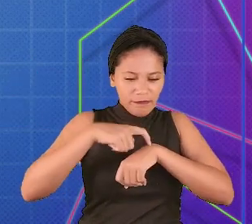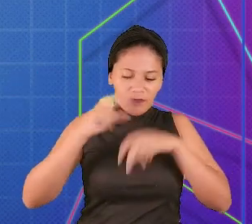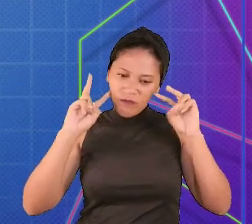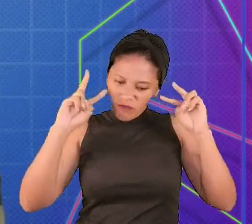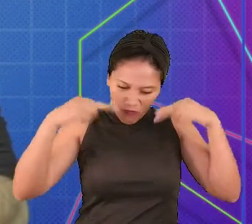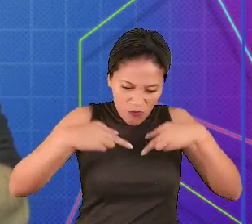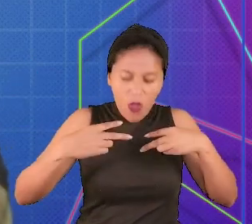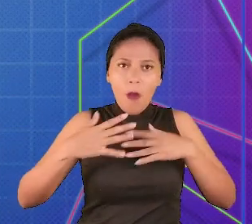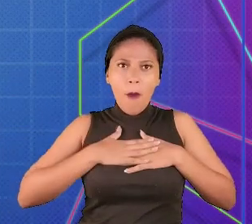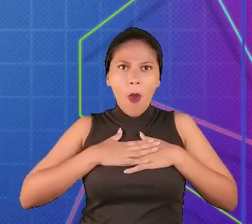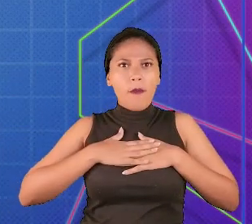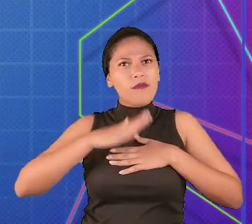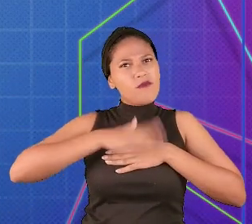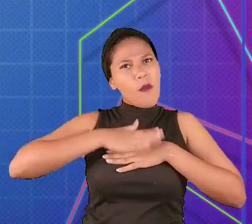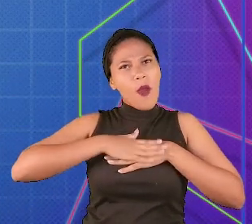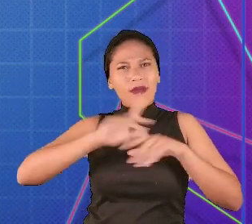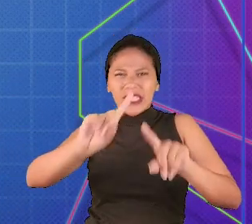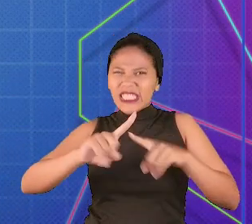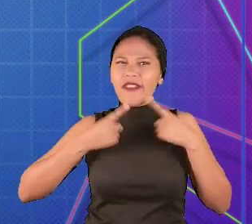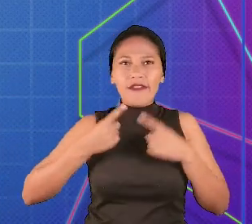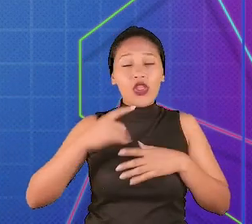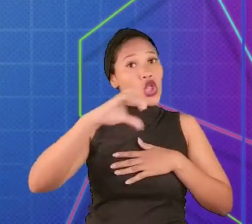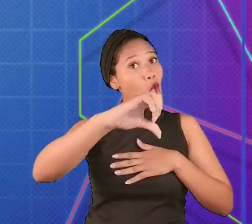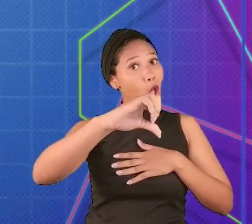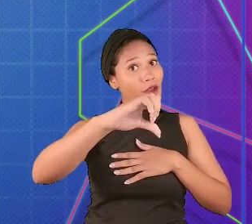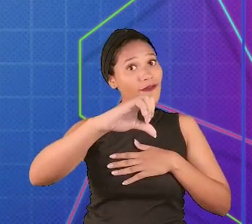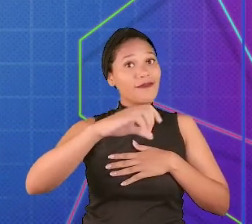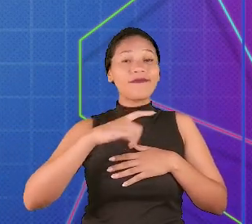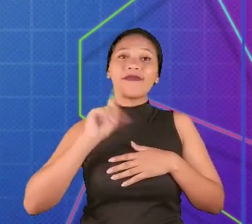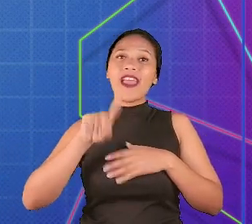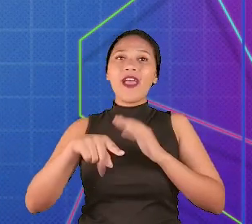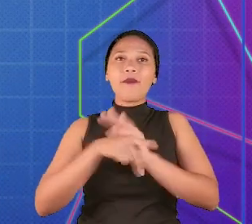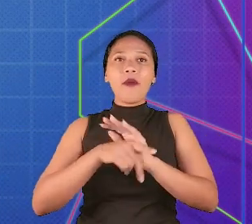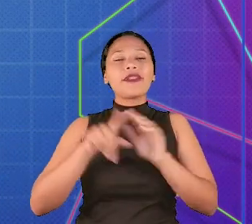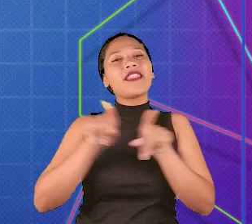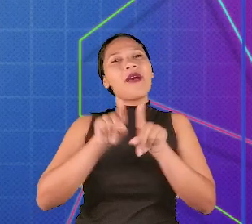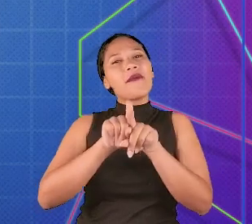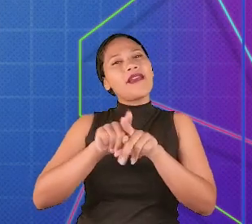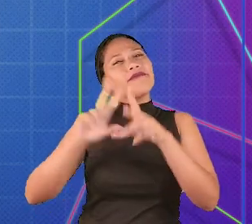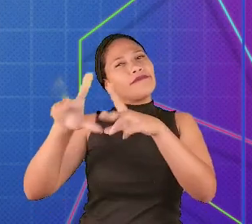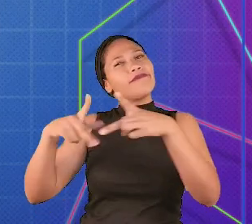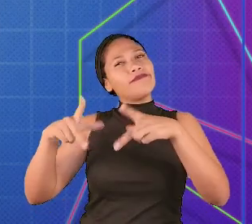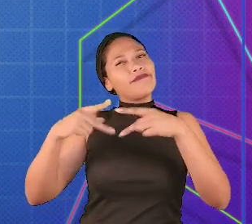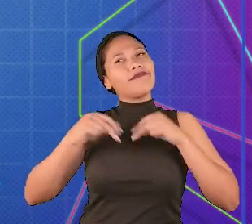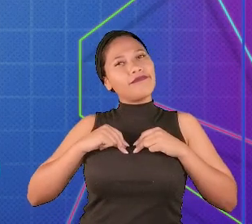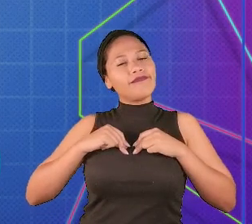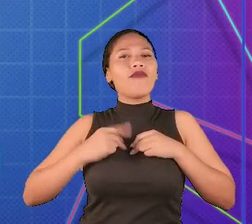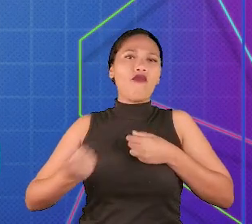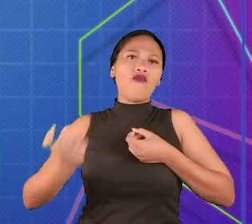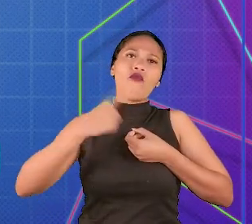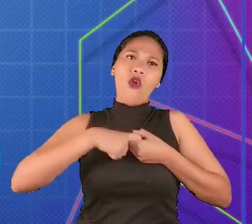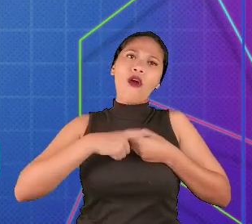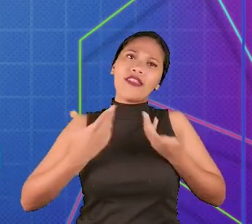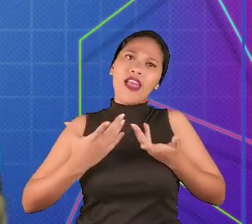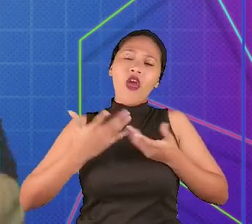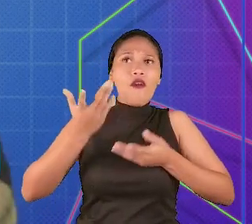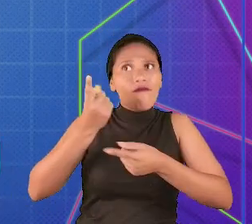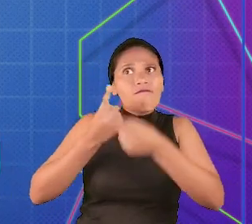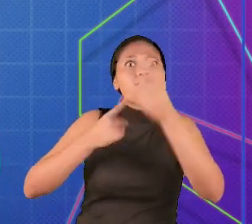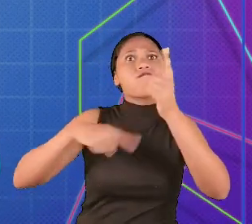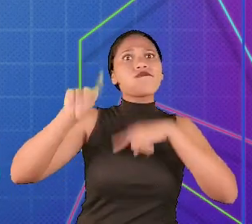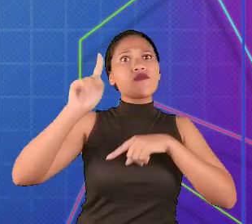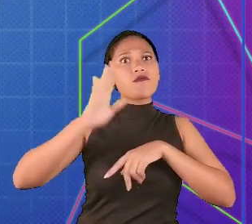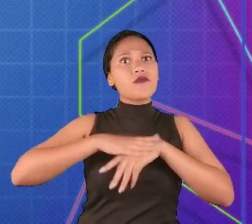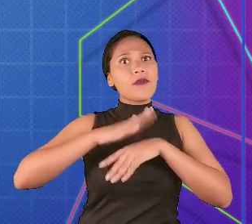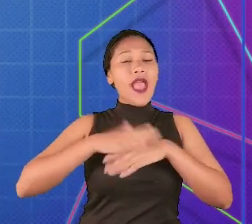qual ele enfrenta e vence o seu desafio. Passo 9. Recompensa. Ele ganha uma recompensa por ter vencido